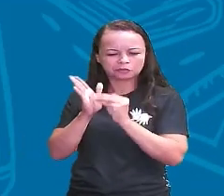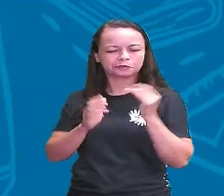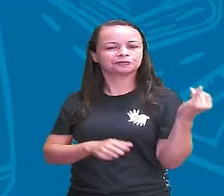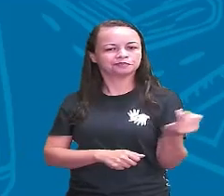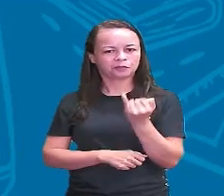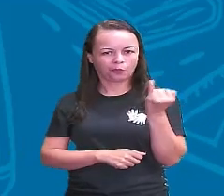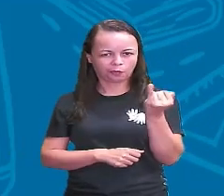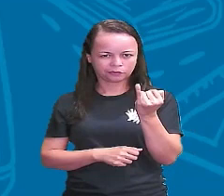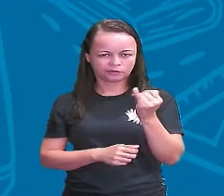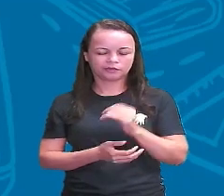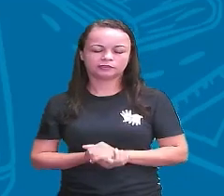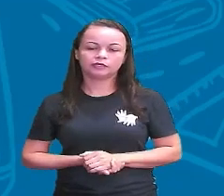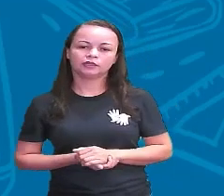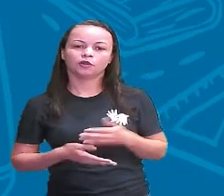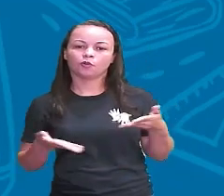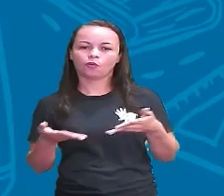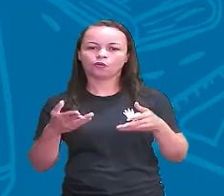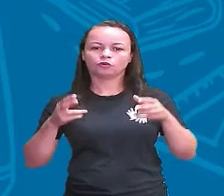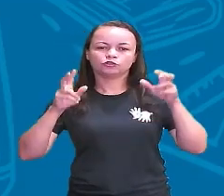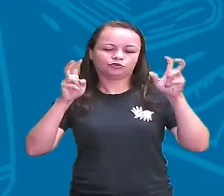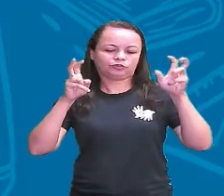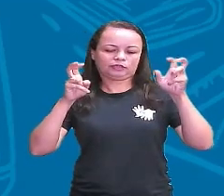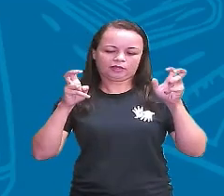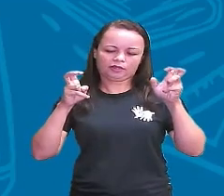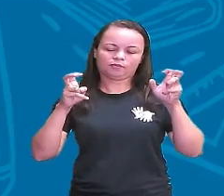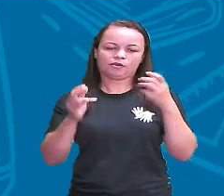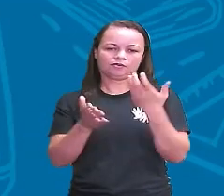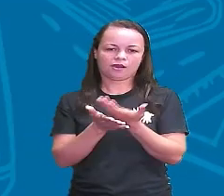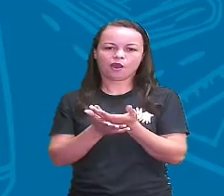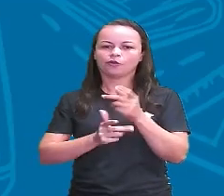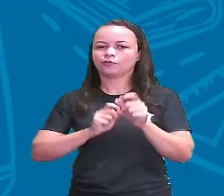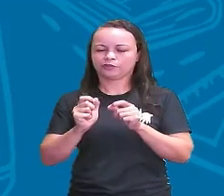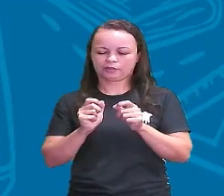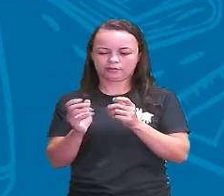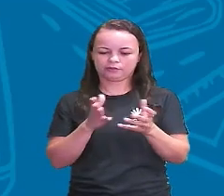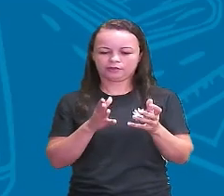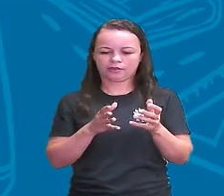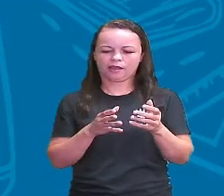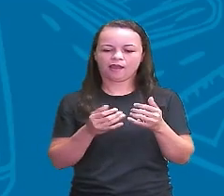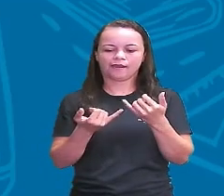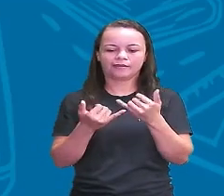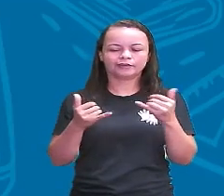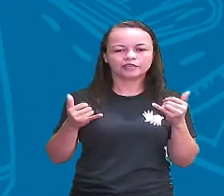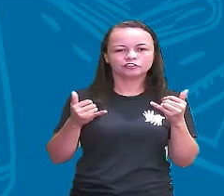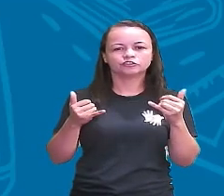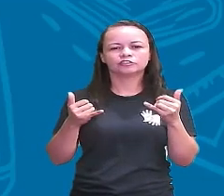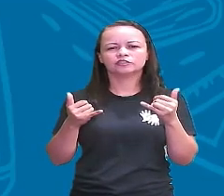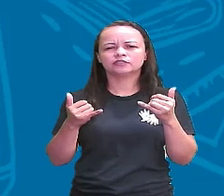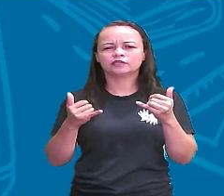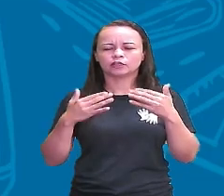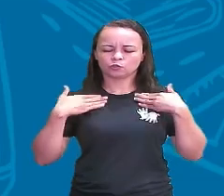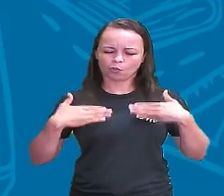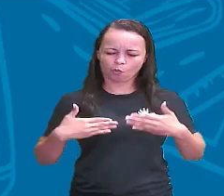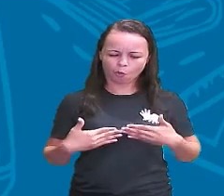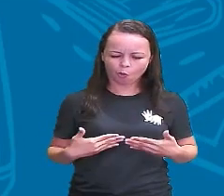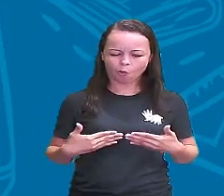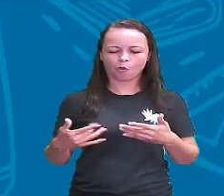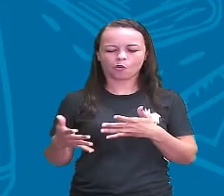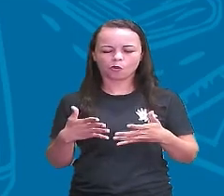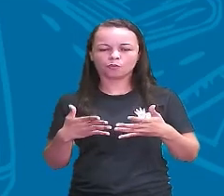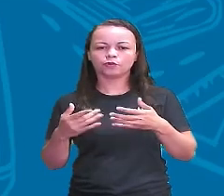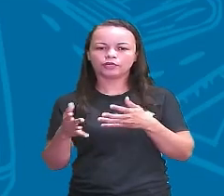certo? Hoje a gente vai tratar na nossa aula sobre a energia e os nutrientes, tá certo? Que